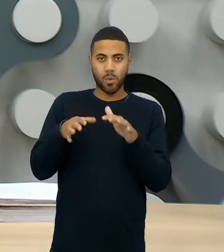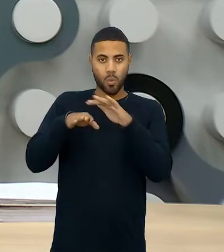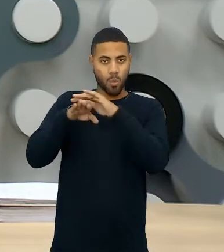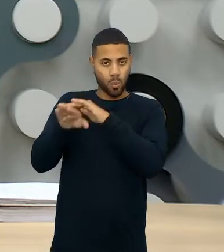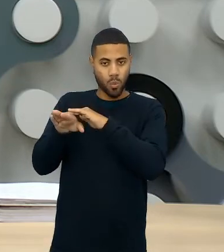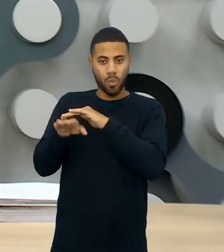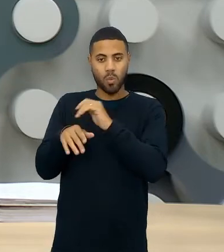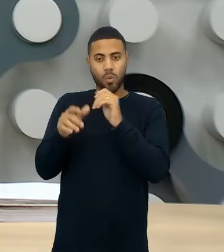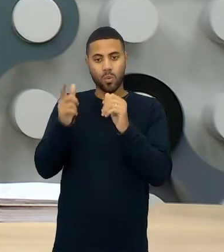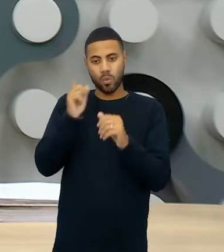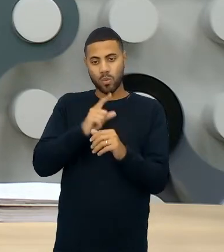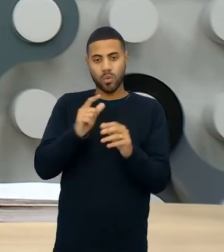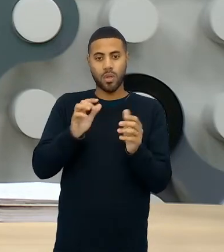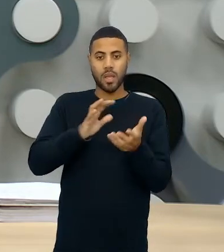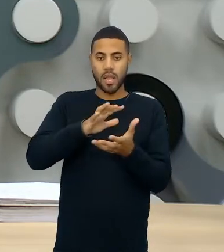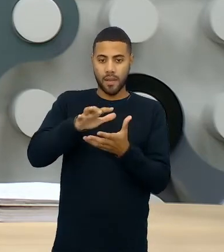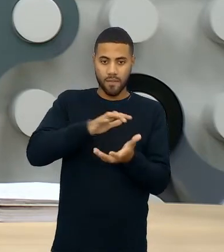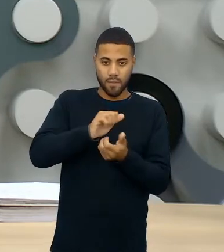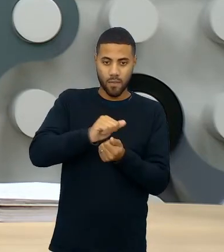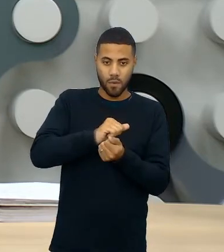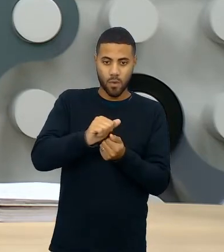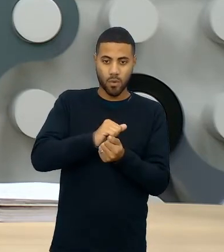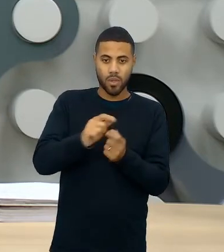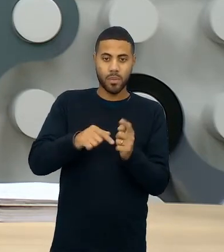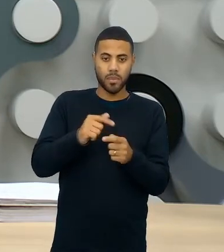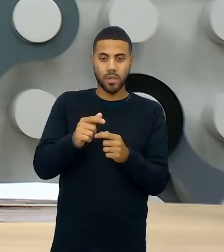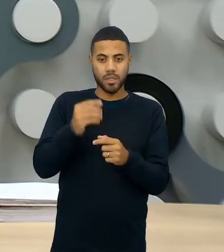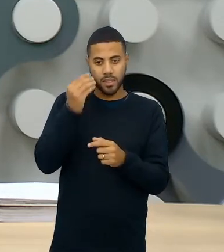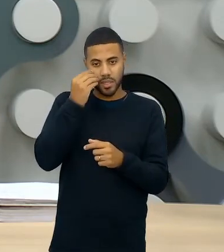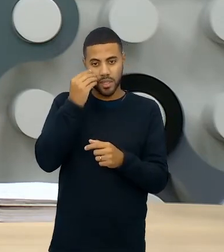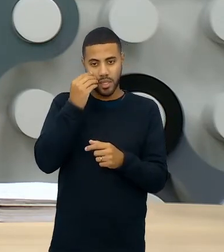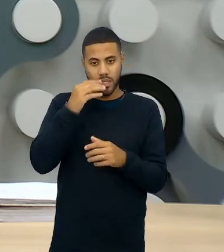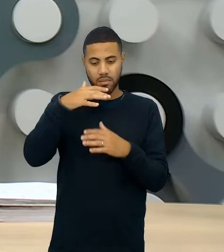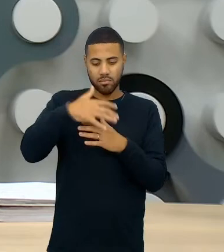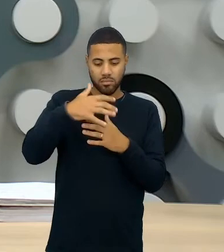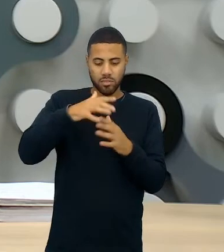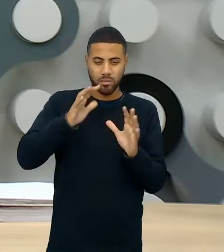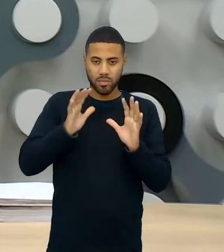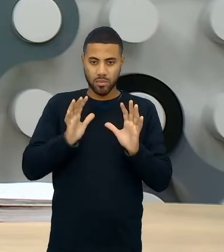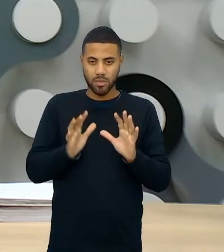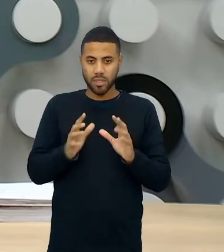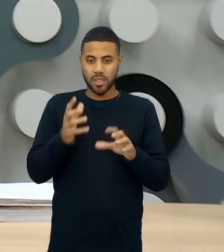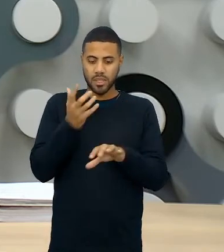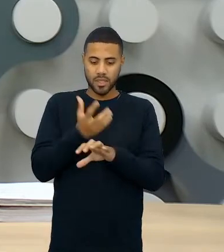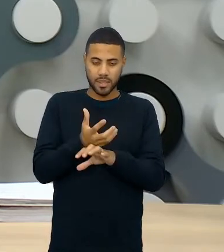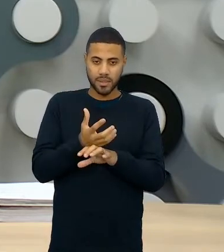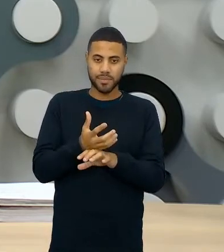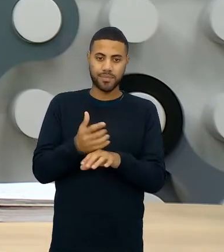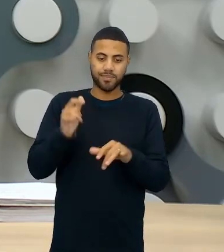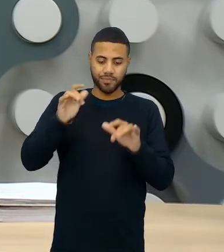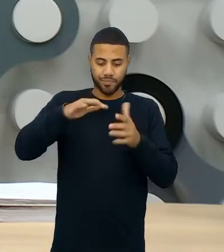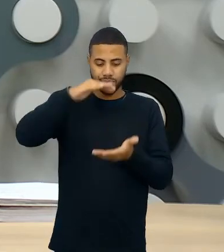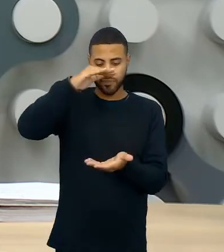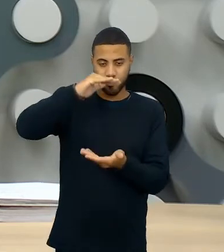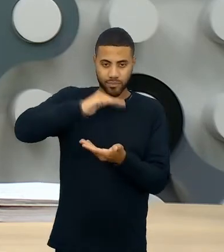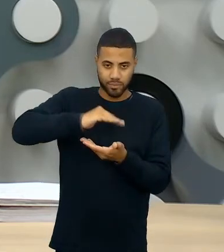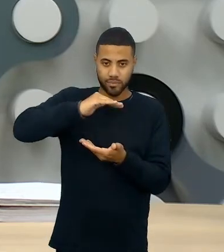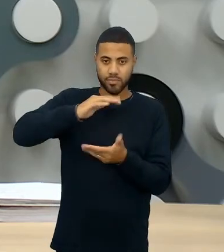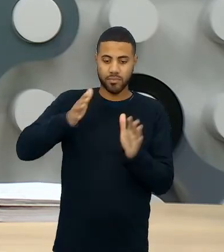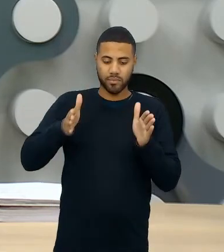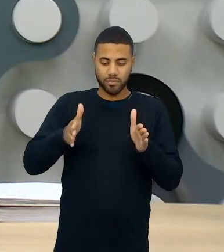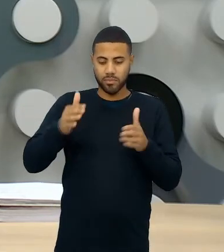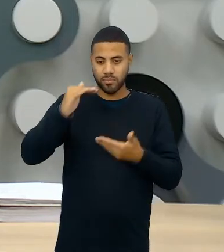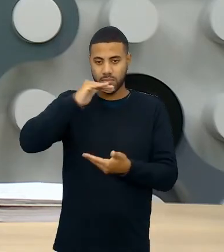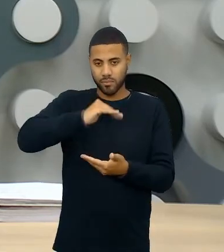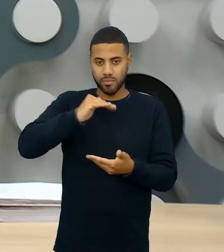De preferência, depois que você lavou, seca ela no pano de prato, armazena num pote, coloca lá na geladeira. Para você